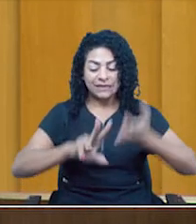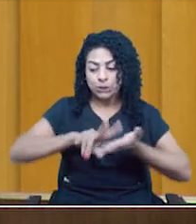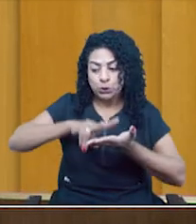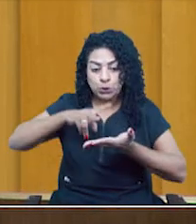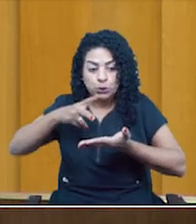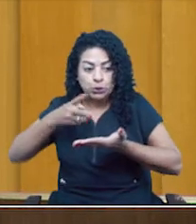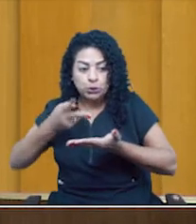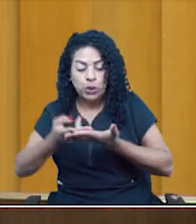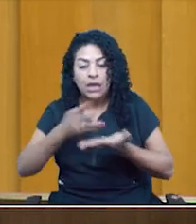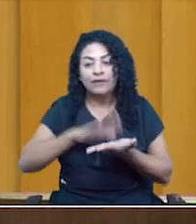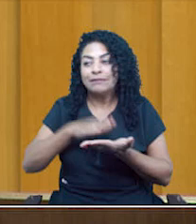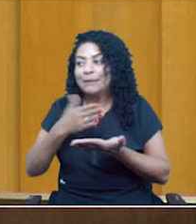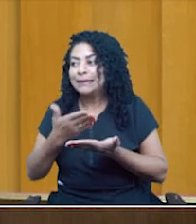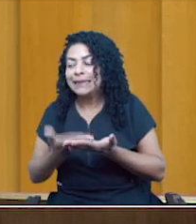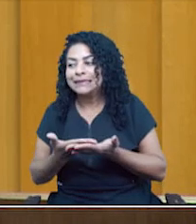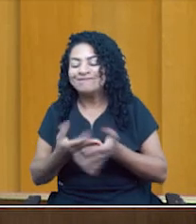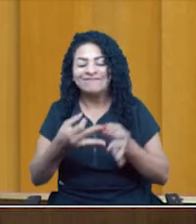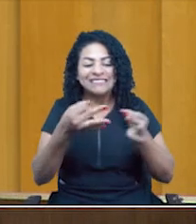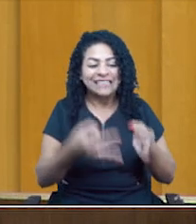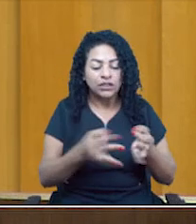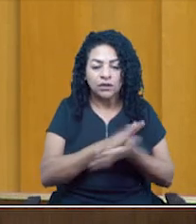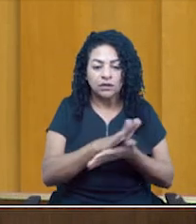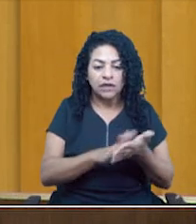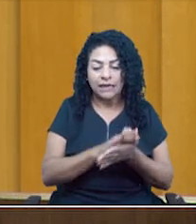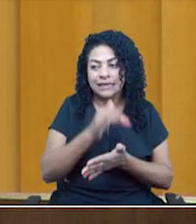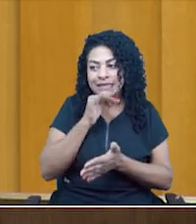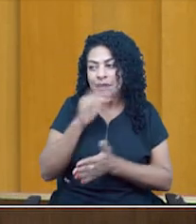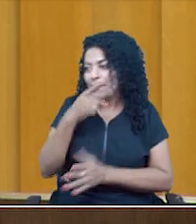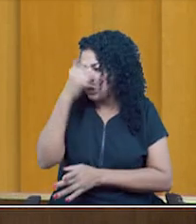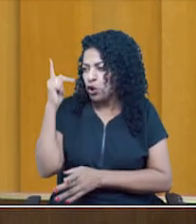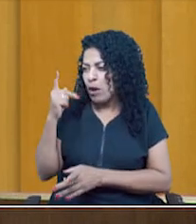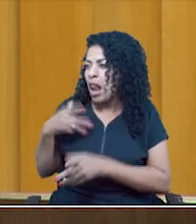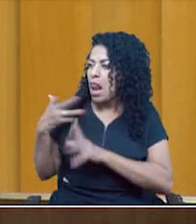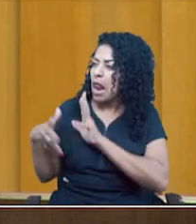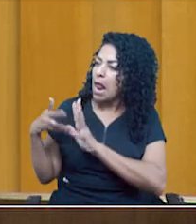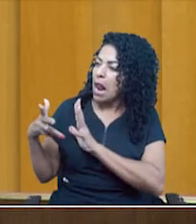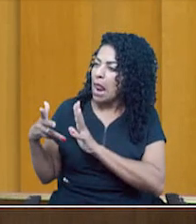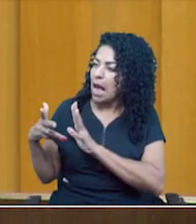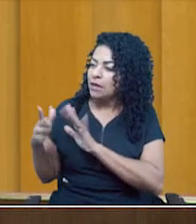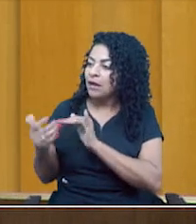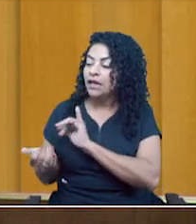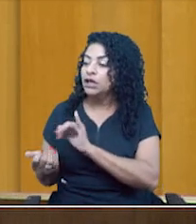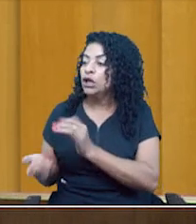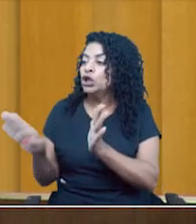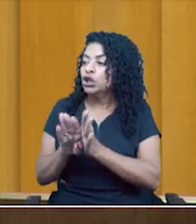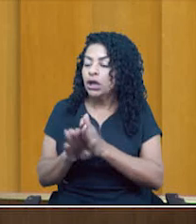forma não correta, de uma forma que não corresponde à realidade. Então, é muito importante essa participação